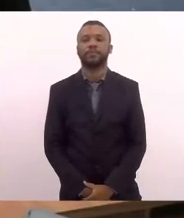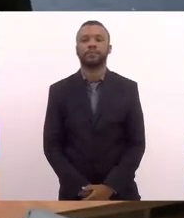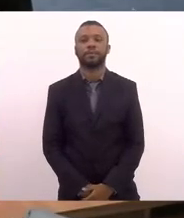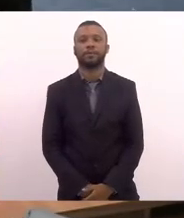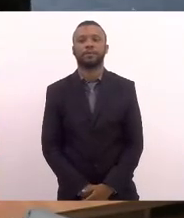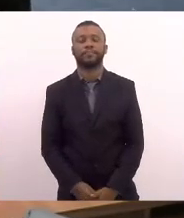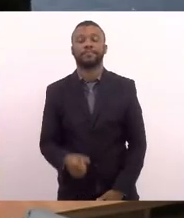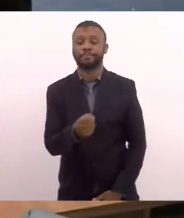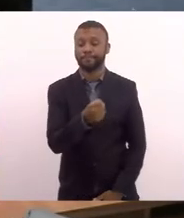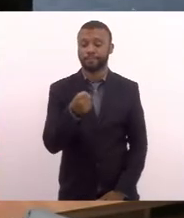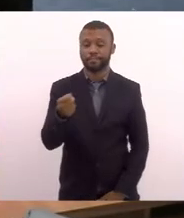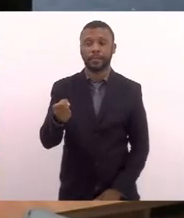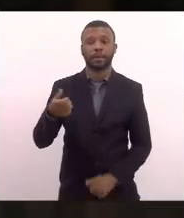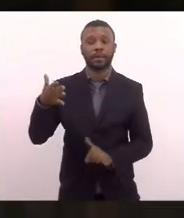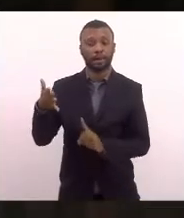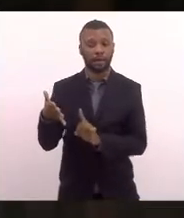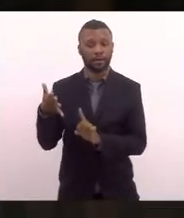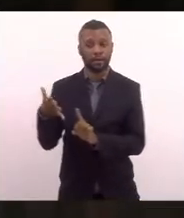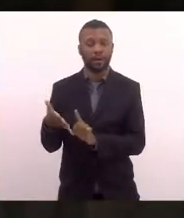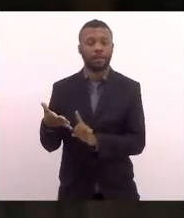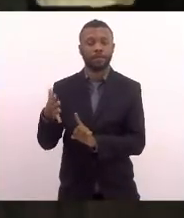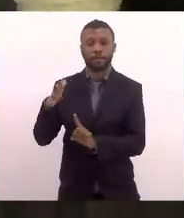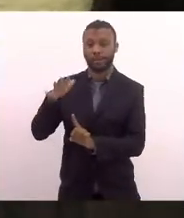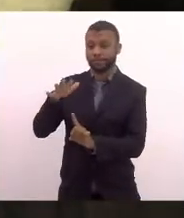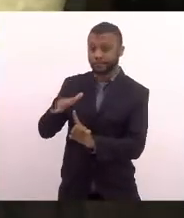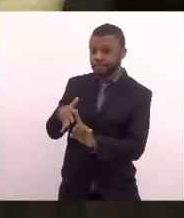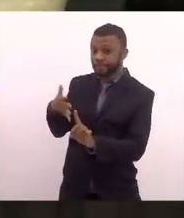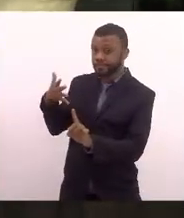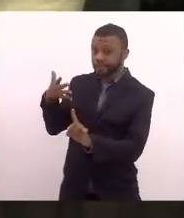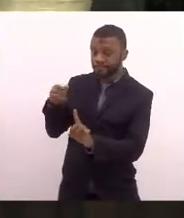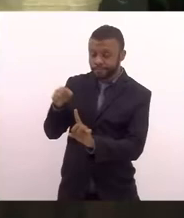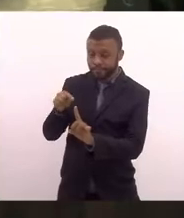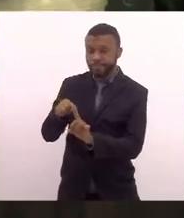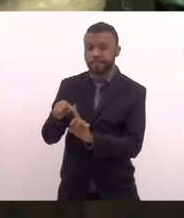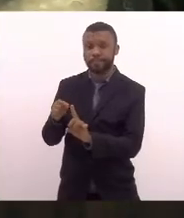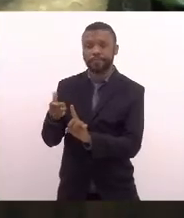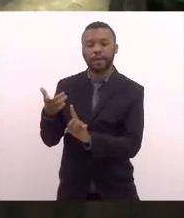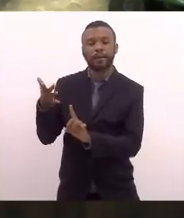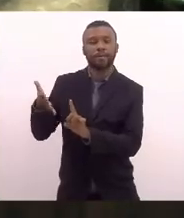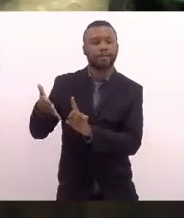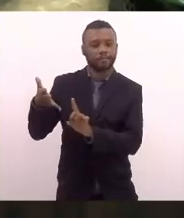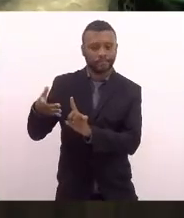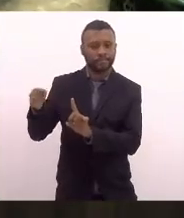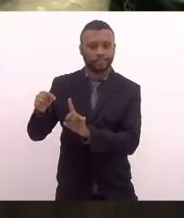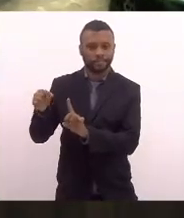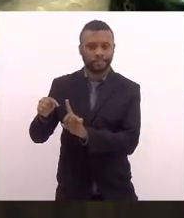Passo agora a palavra para a cerimonialista da prosseguimento.